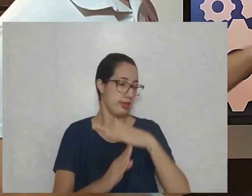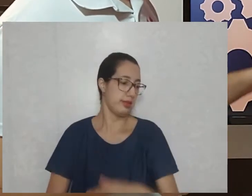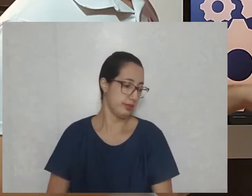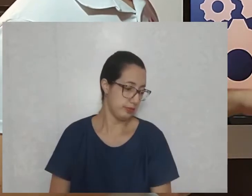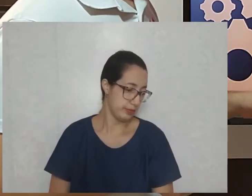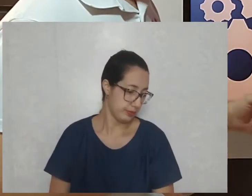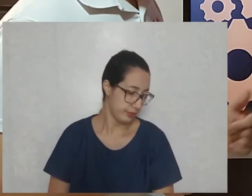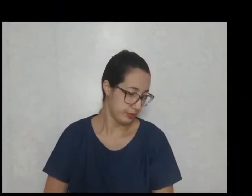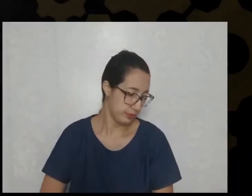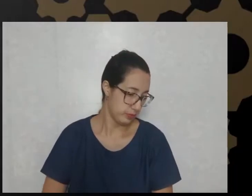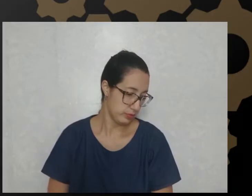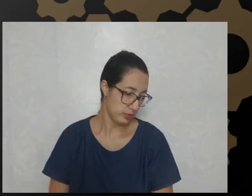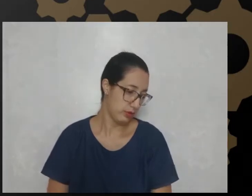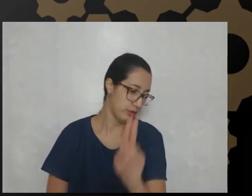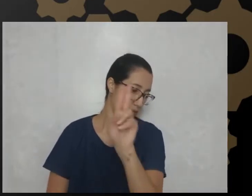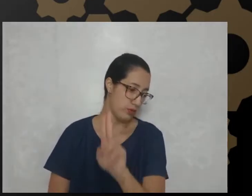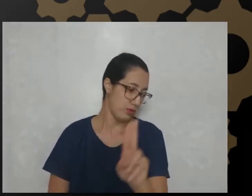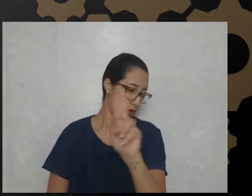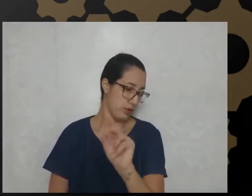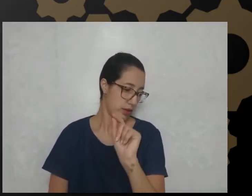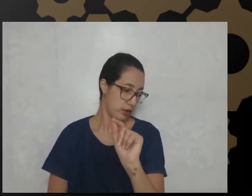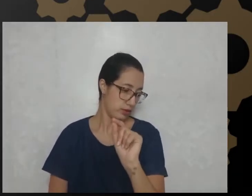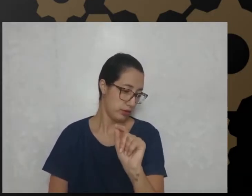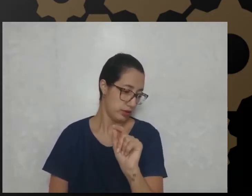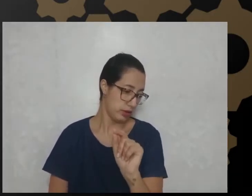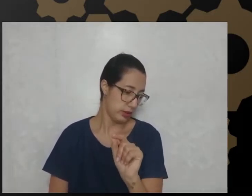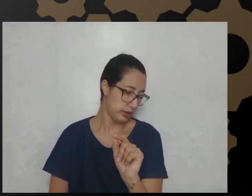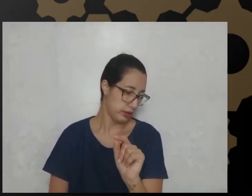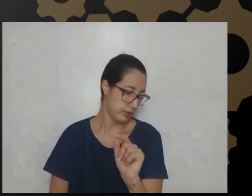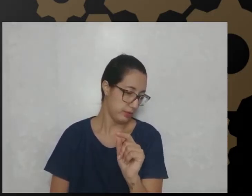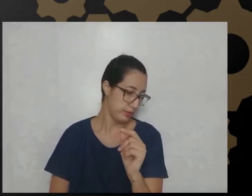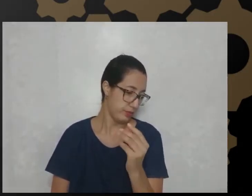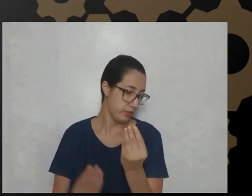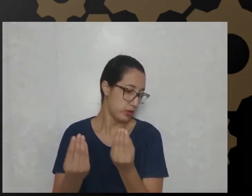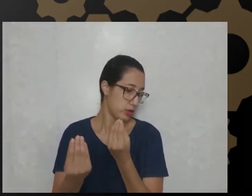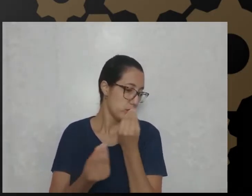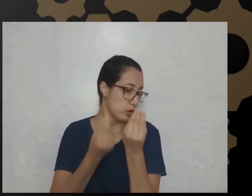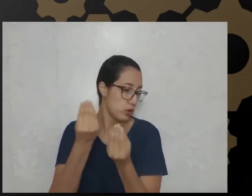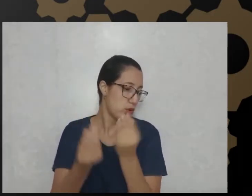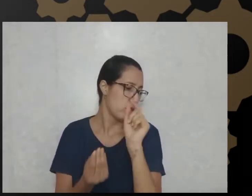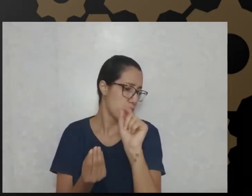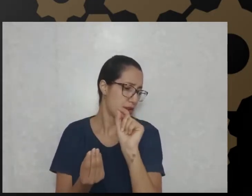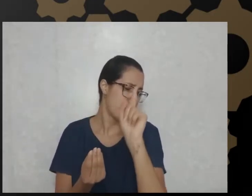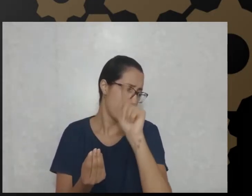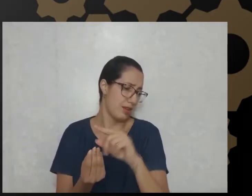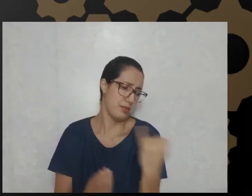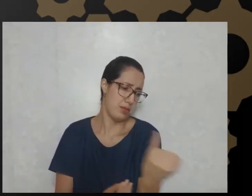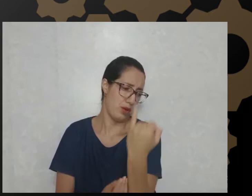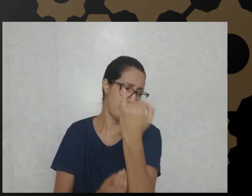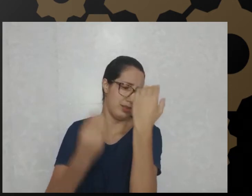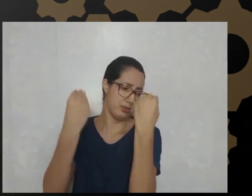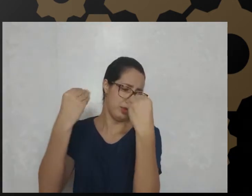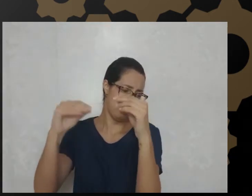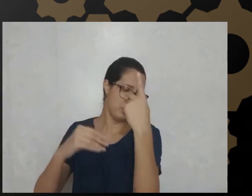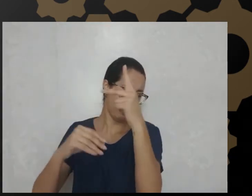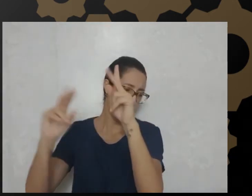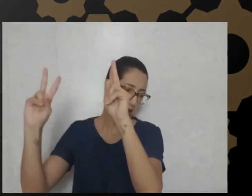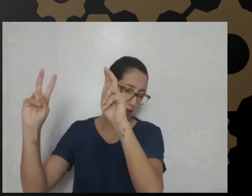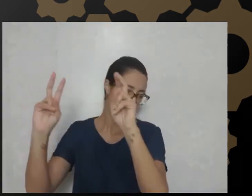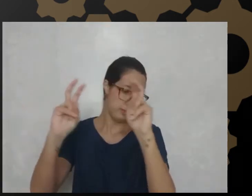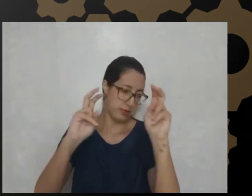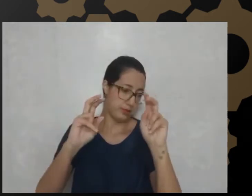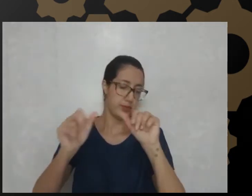de adjetivos, ou seja, indicar qualidades, condições ou estados essenciais tanto do sujeito quanto do objeto. Então,